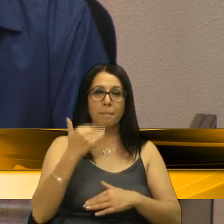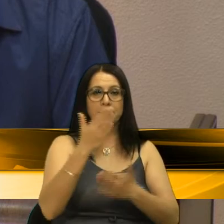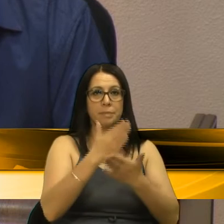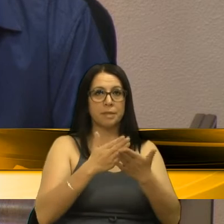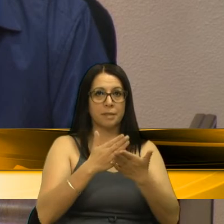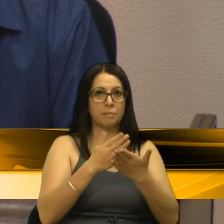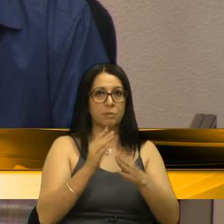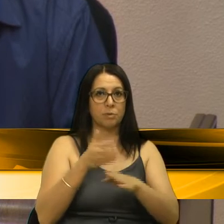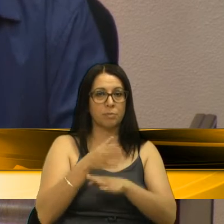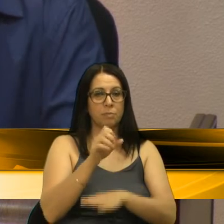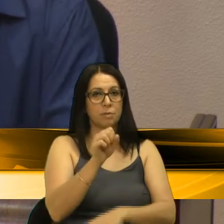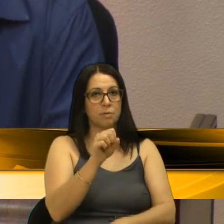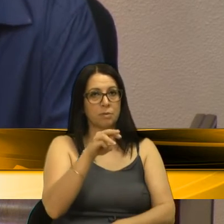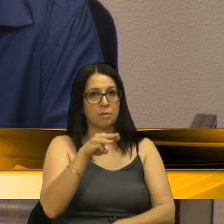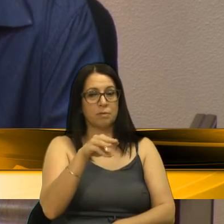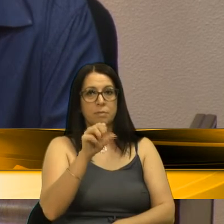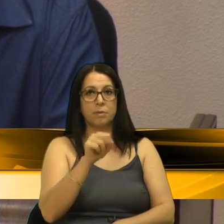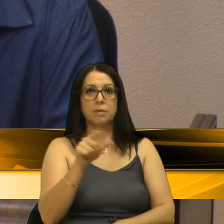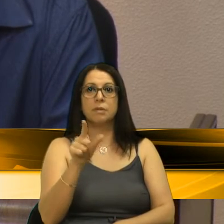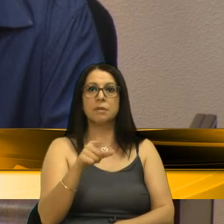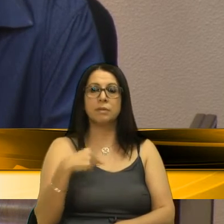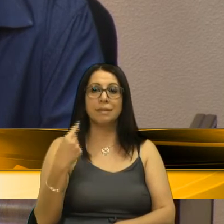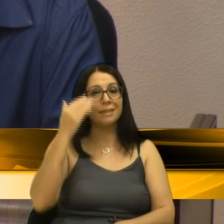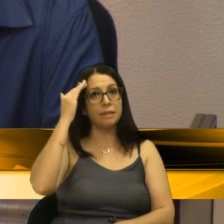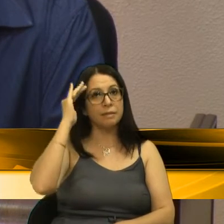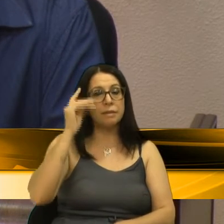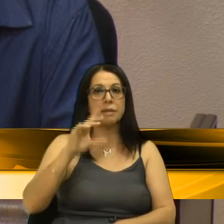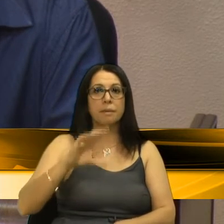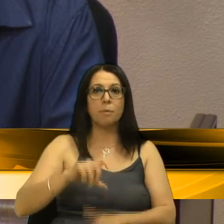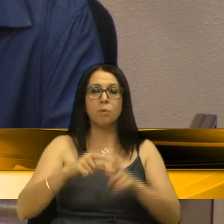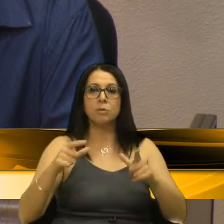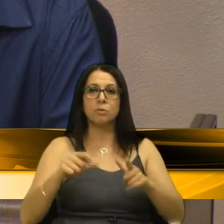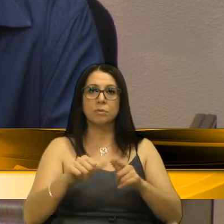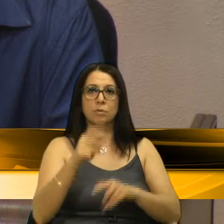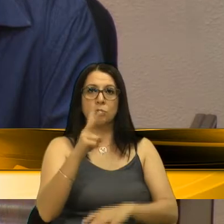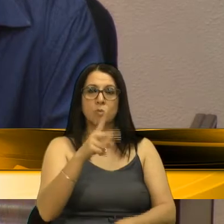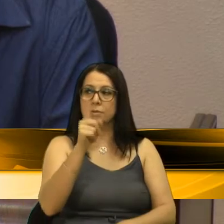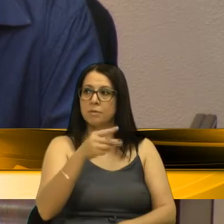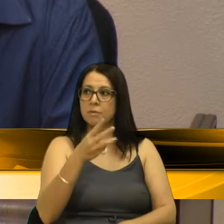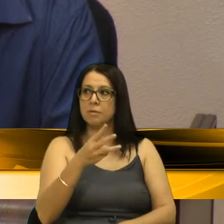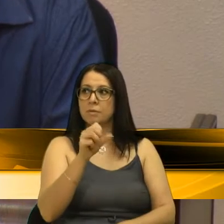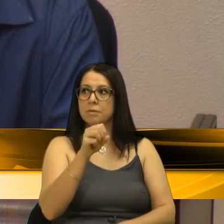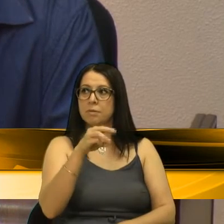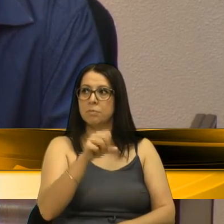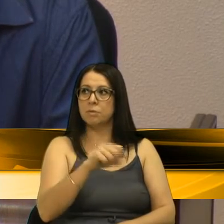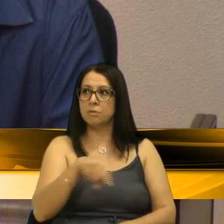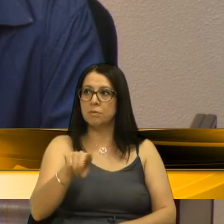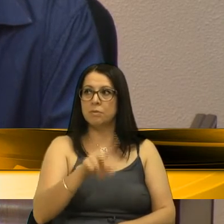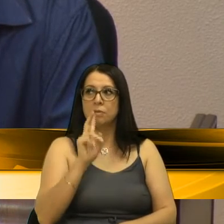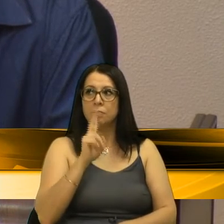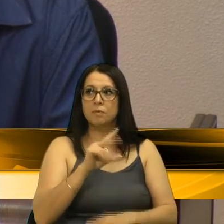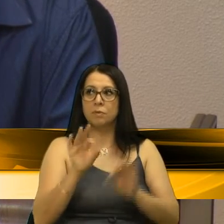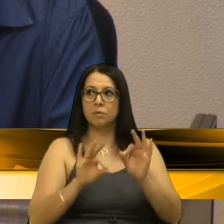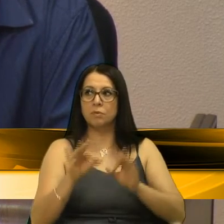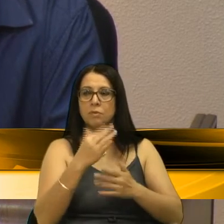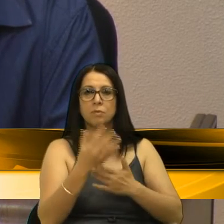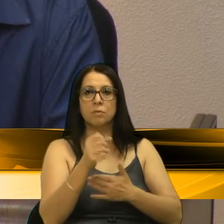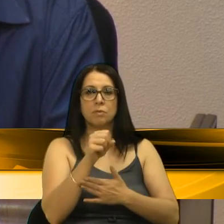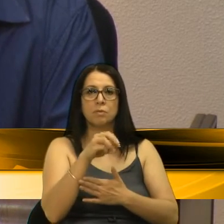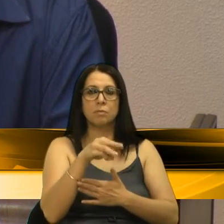do CMS. E C, entender-se maioria qualificada 2/3 total de membros do CMS. 2, rever a organização do